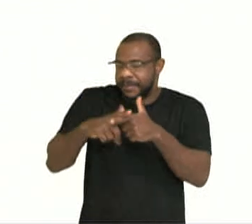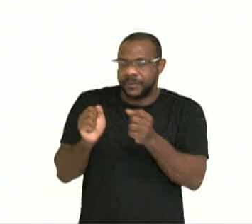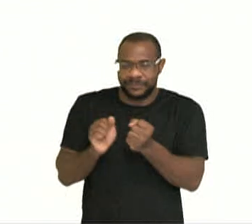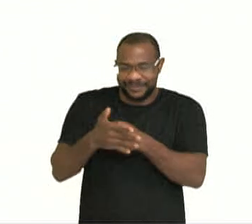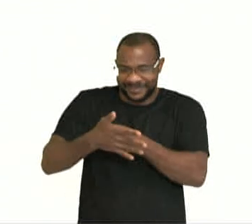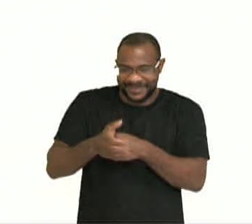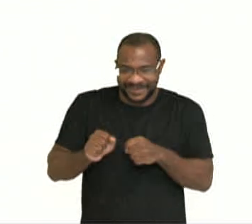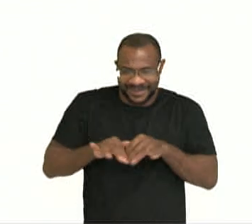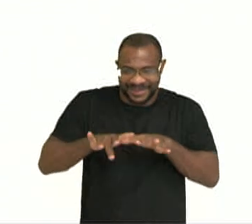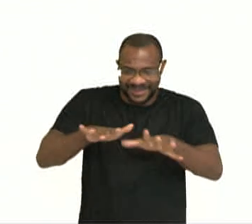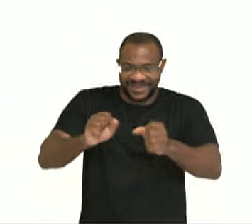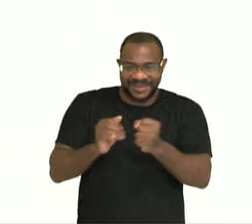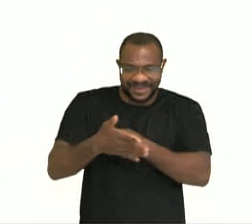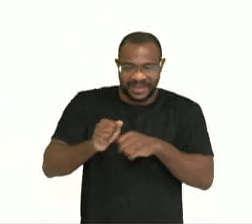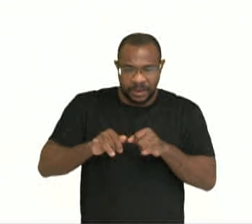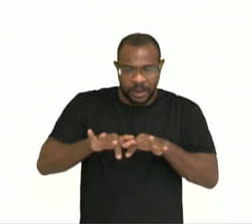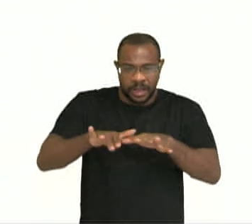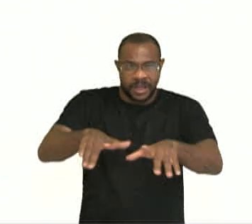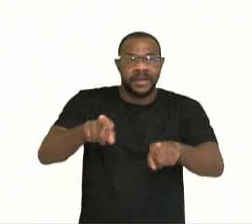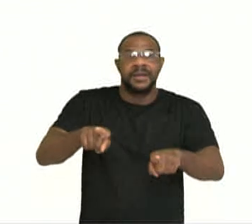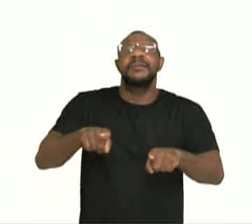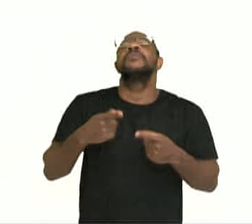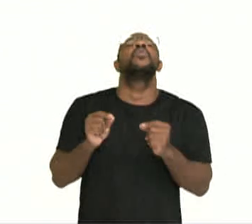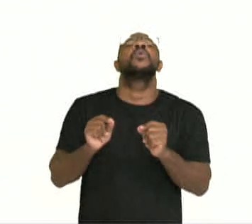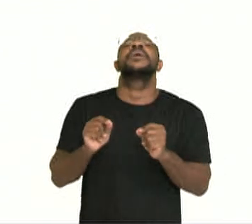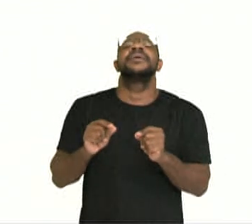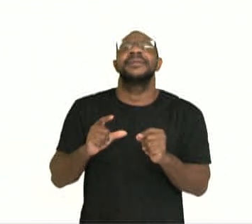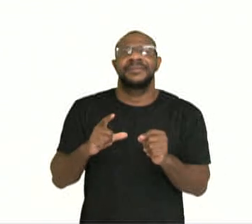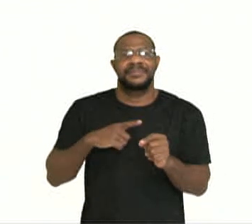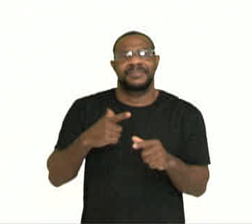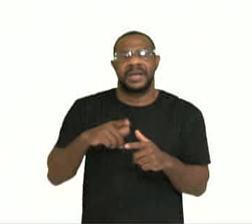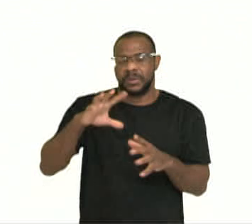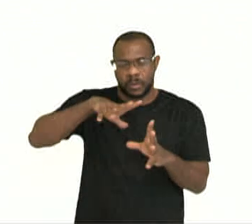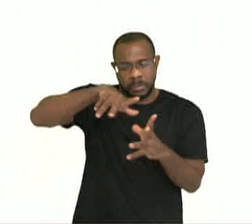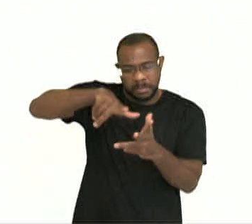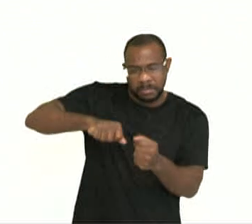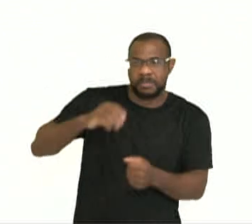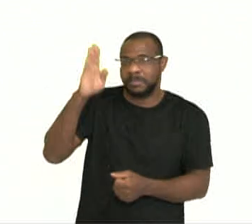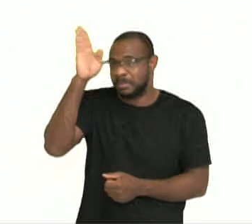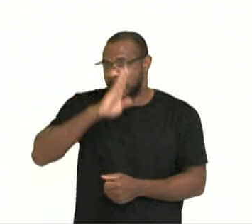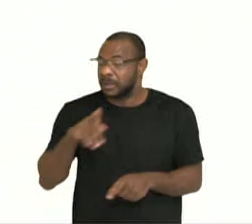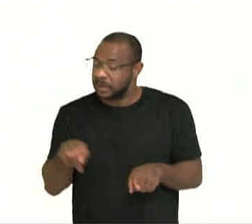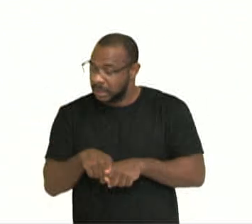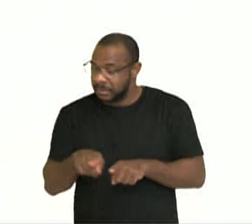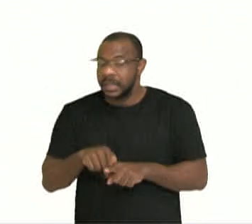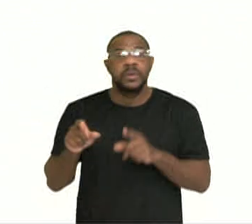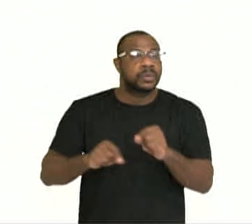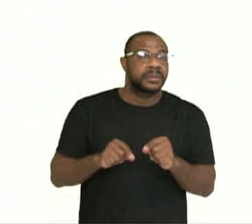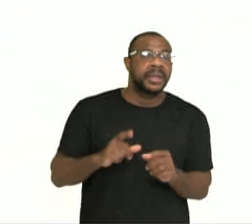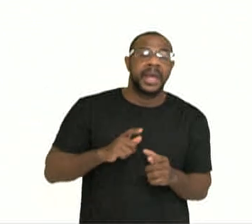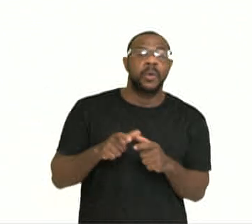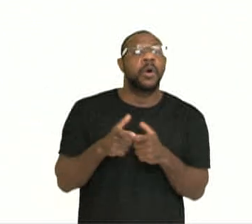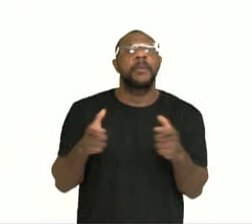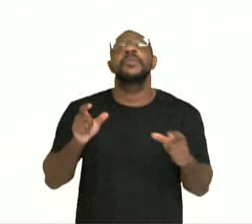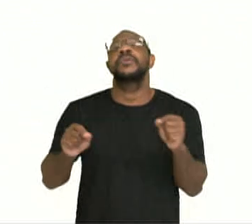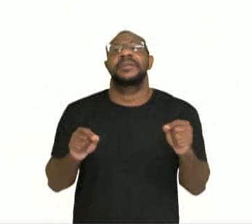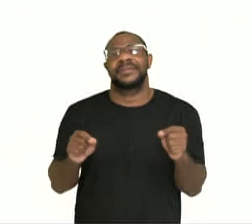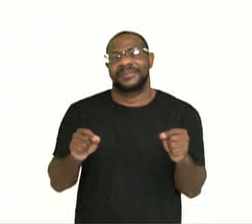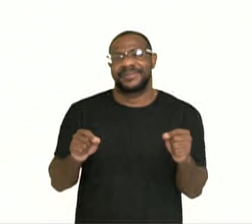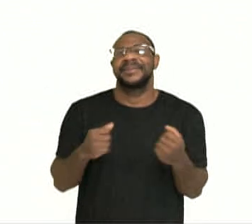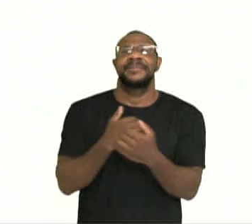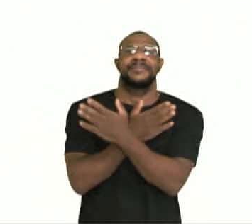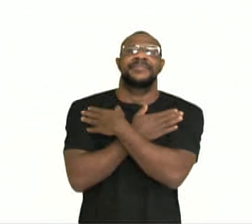já marcando a questão do Covid, né, tanto no Brasil como em outros países, foi o aumento das taxas